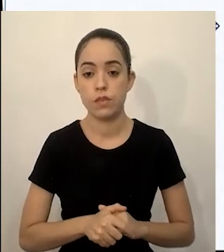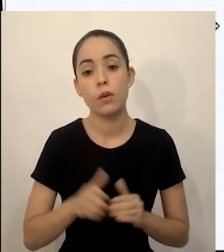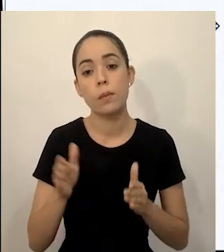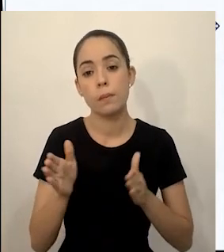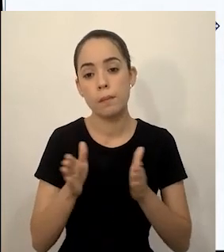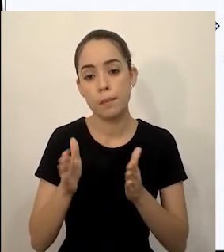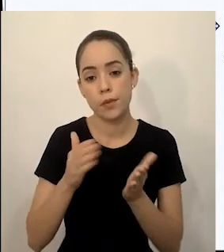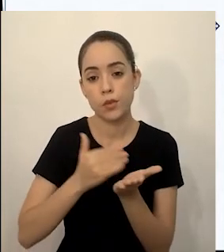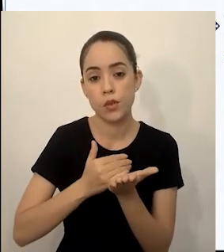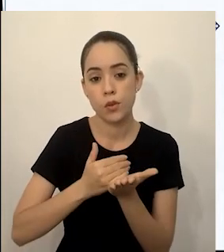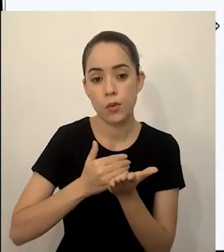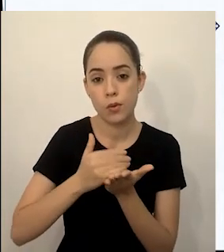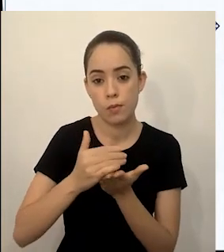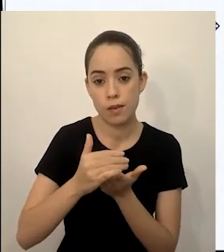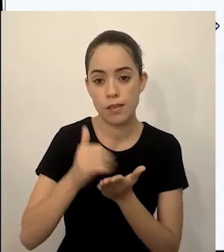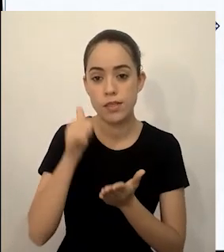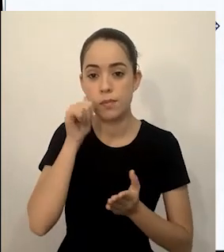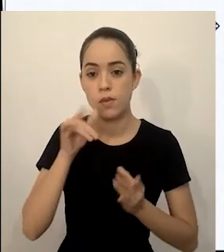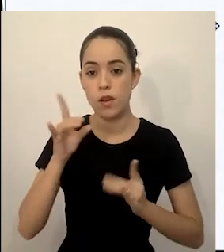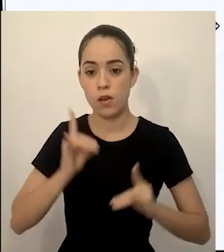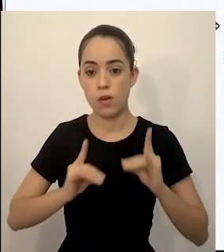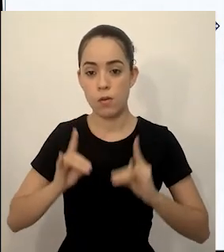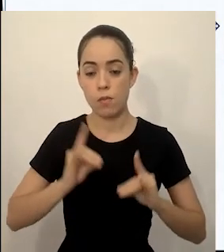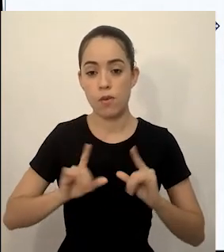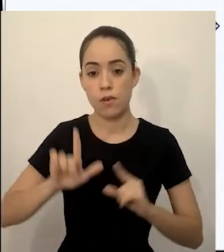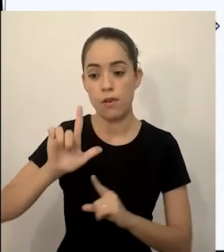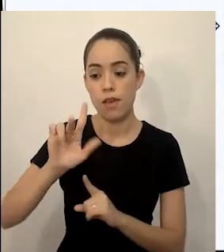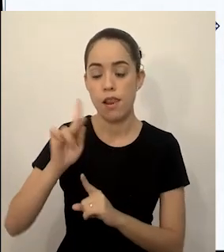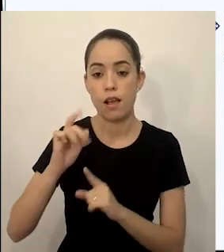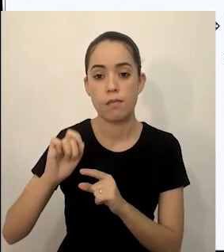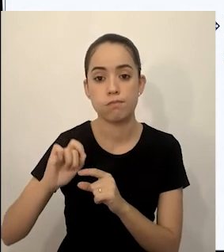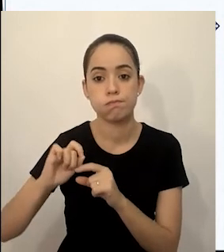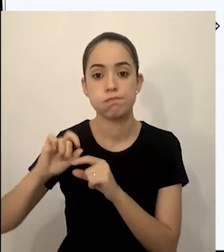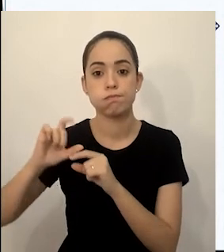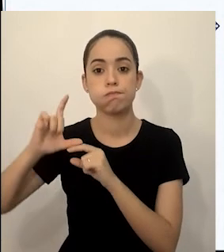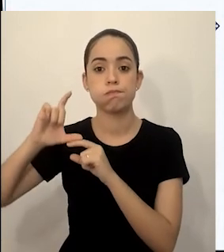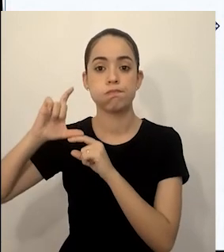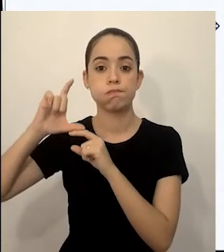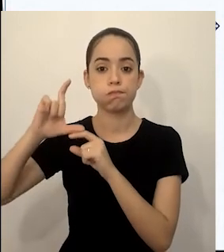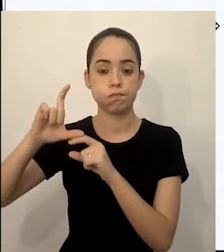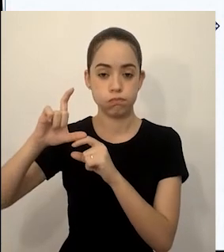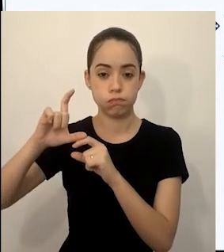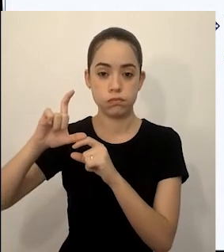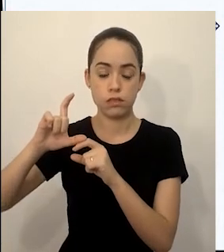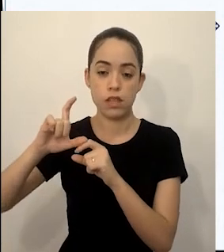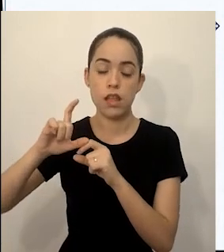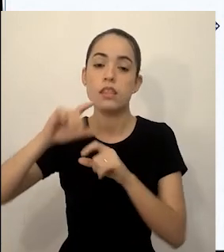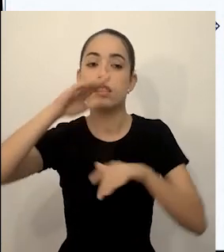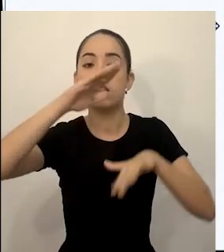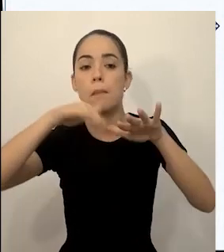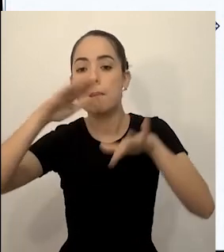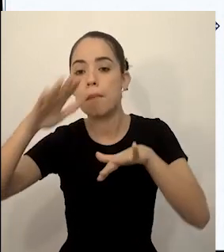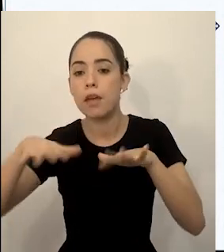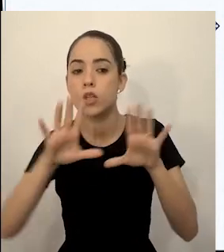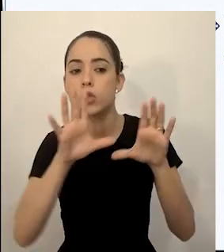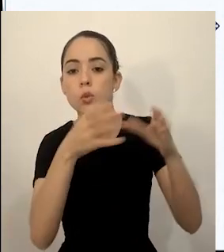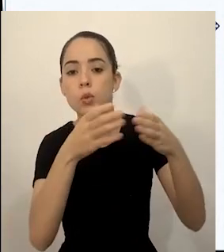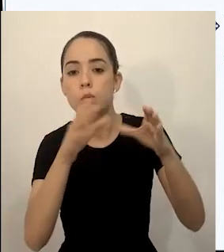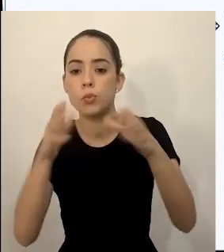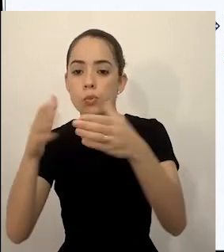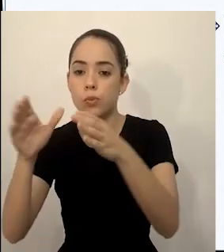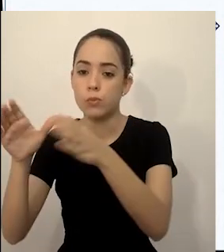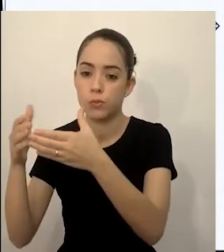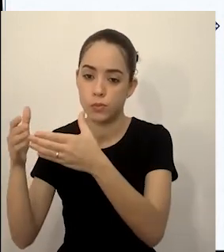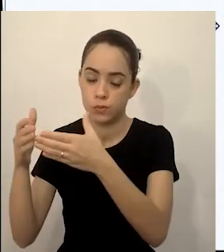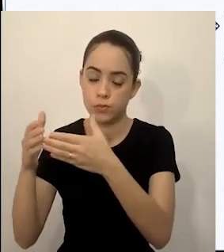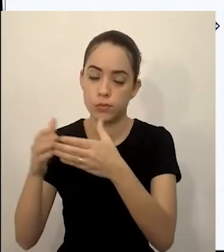O período do início do pico do hormônio luteinizante é espécie